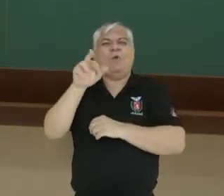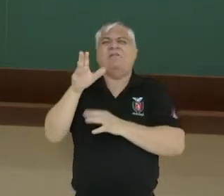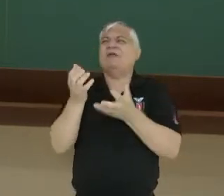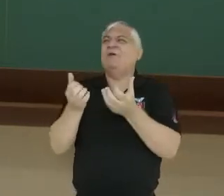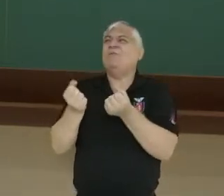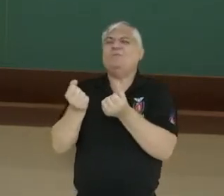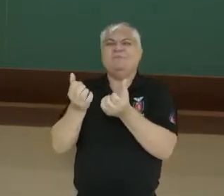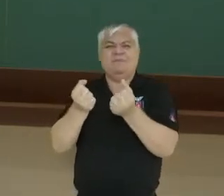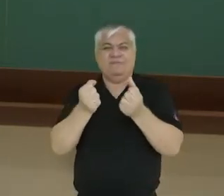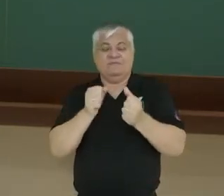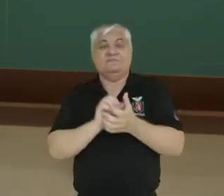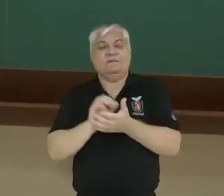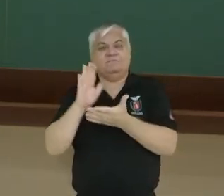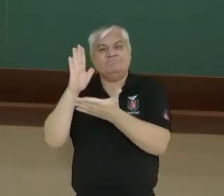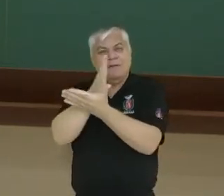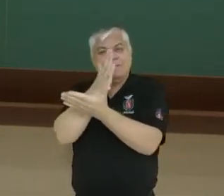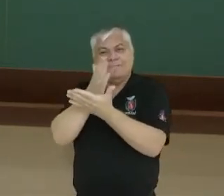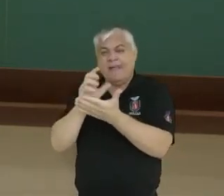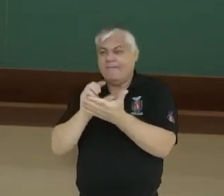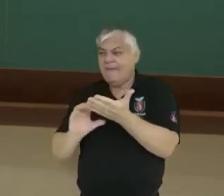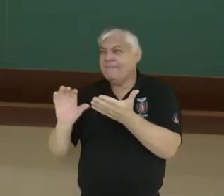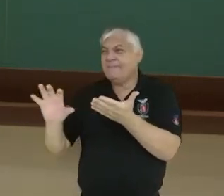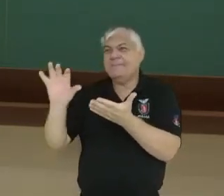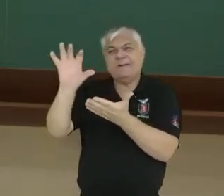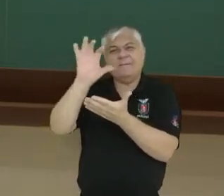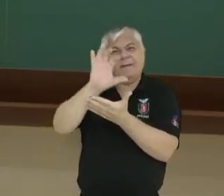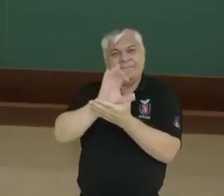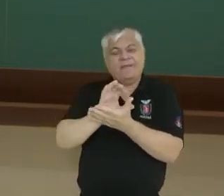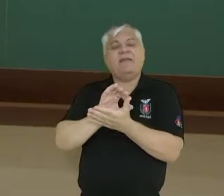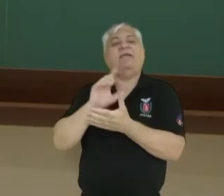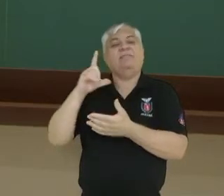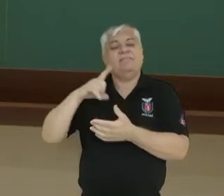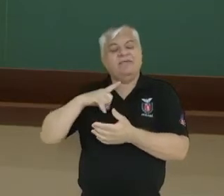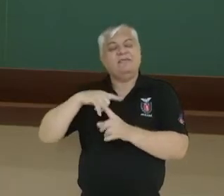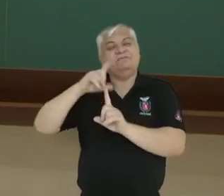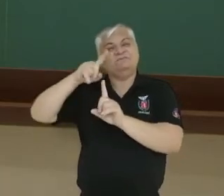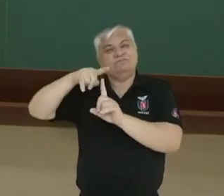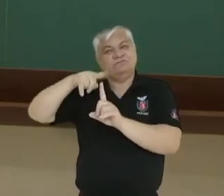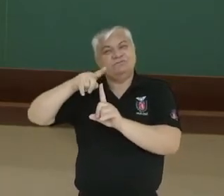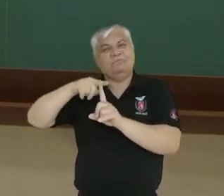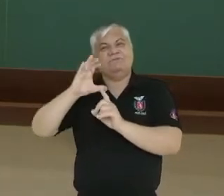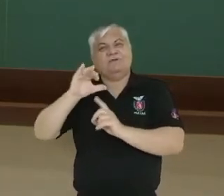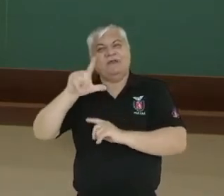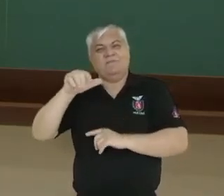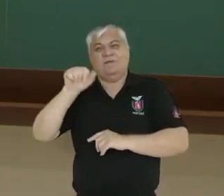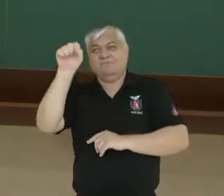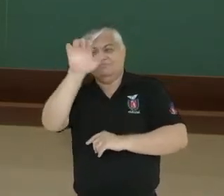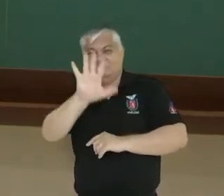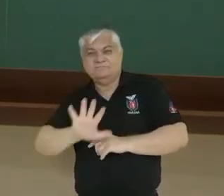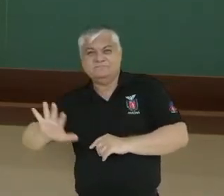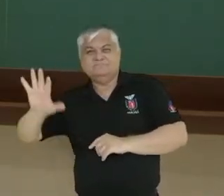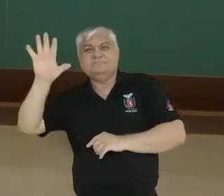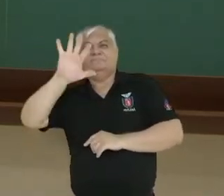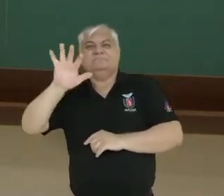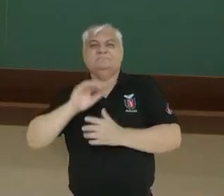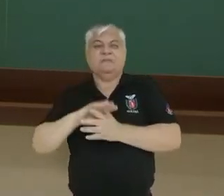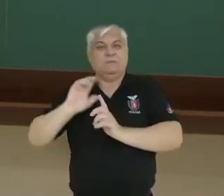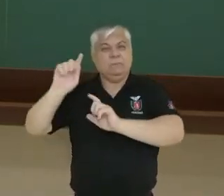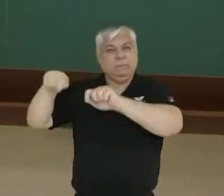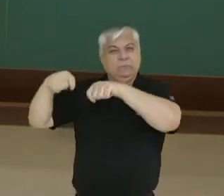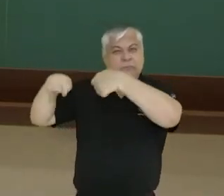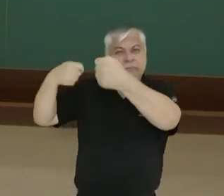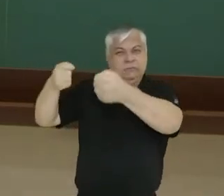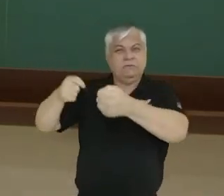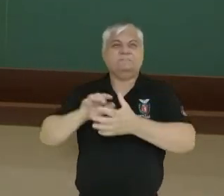as divisões dos tipos climáticos que nós vamos ter na região sudeste, segundo ali a classificação de